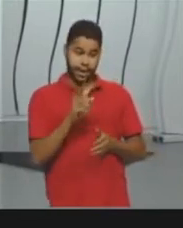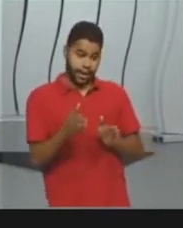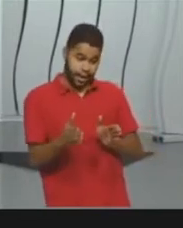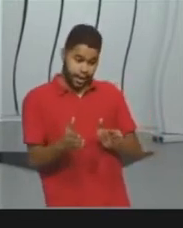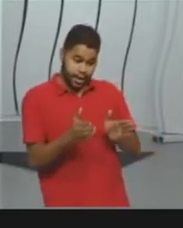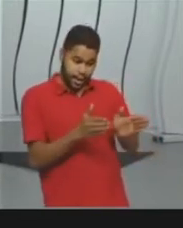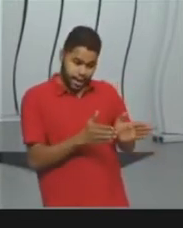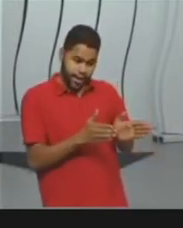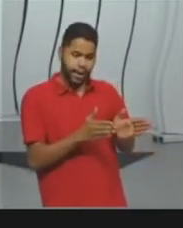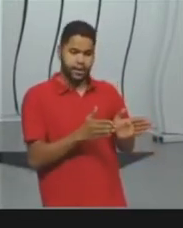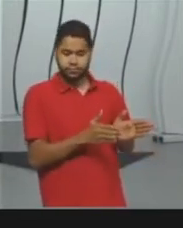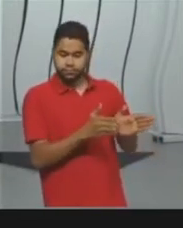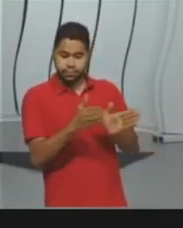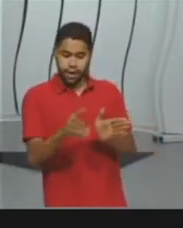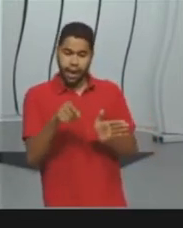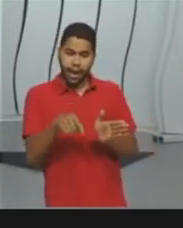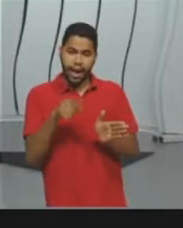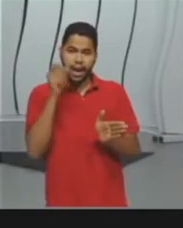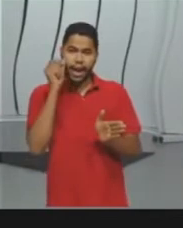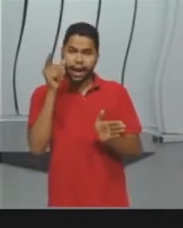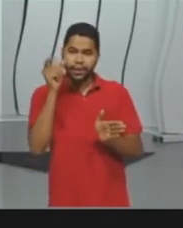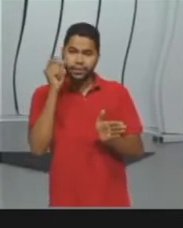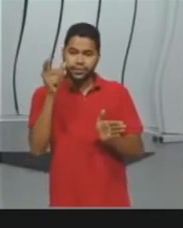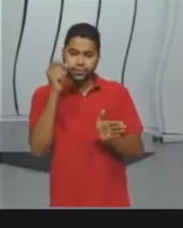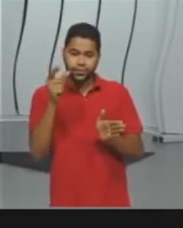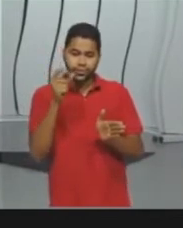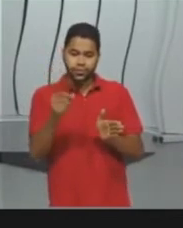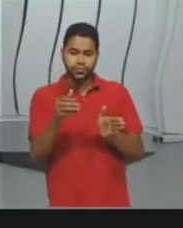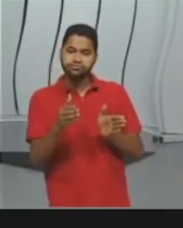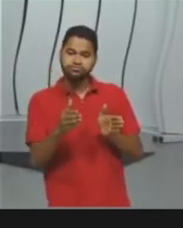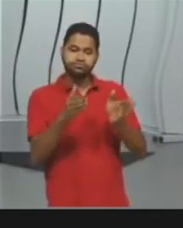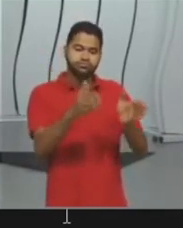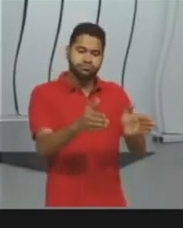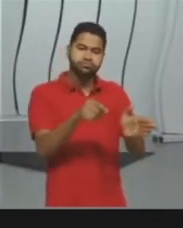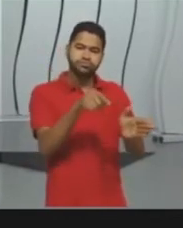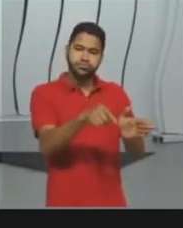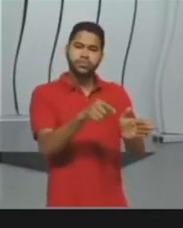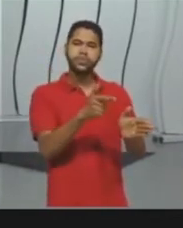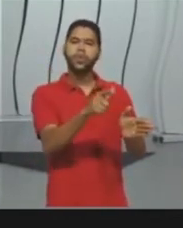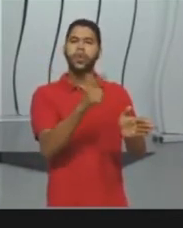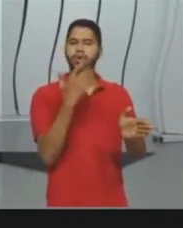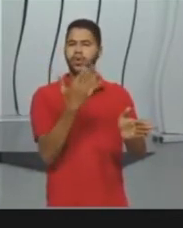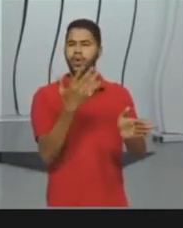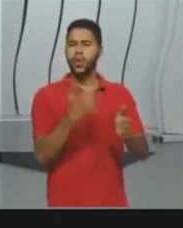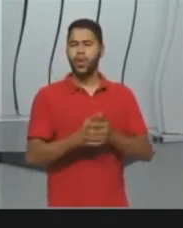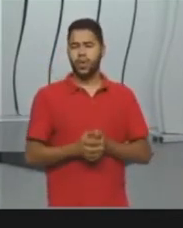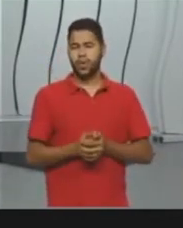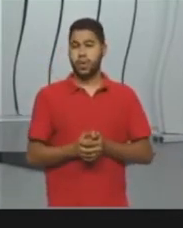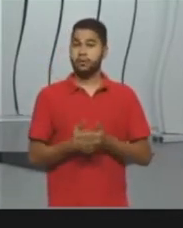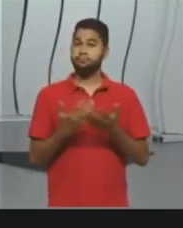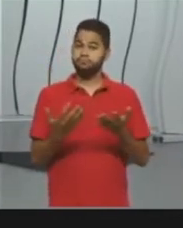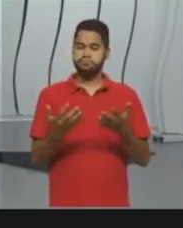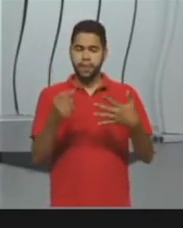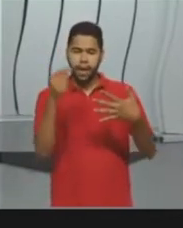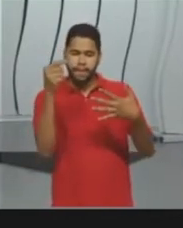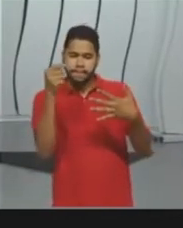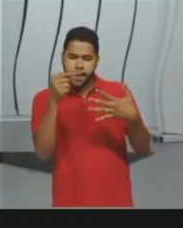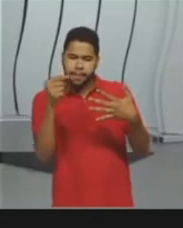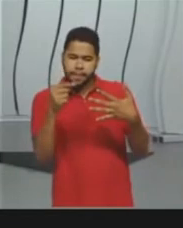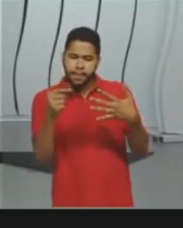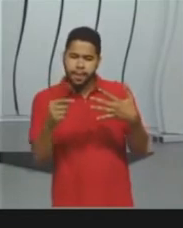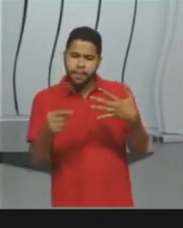umas das outras, as azuis também próximas umas das outras. Então esses critérios